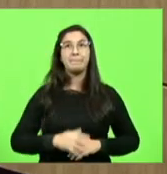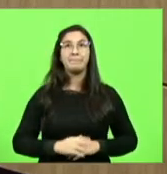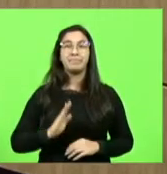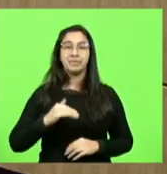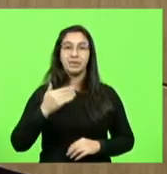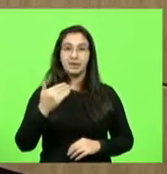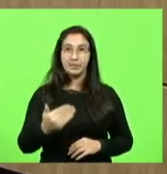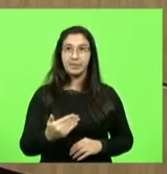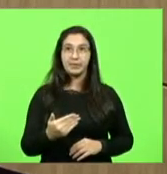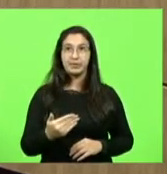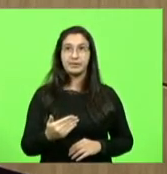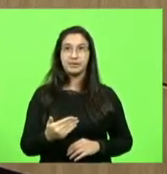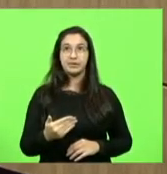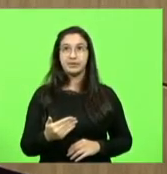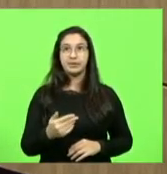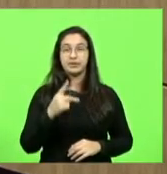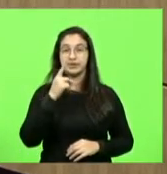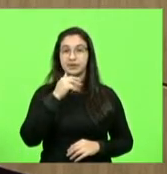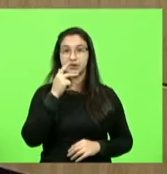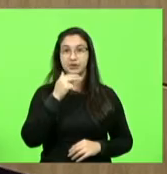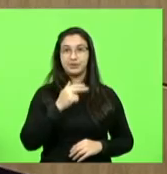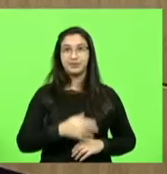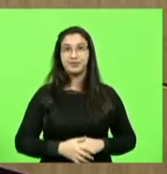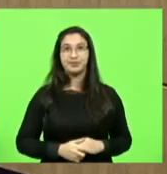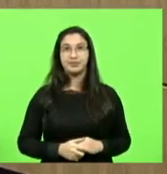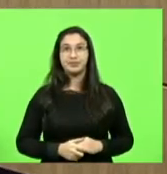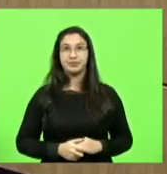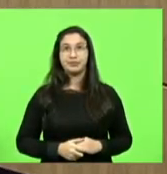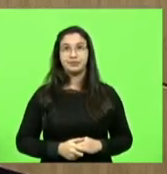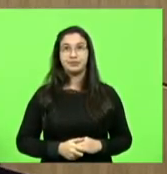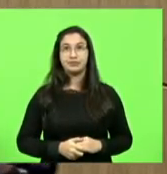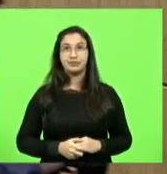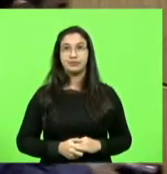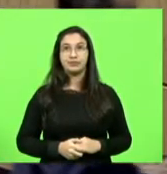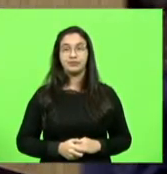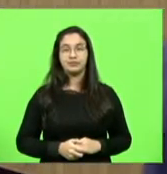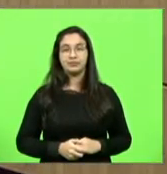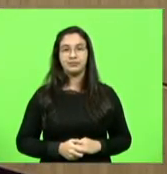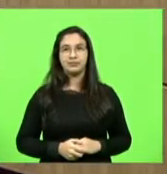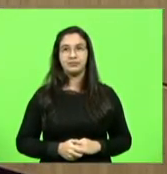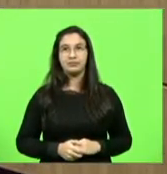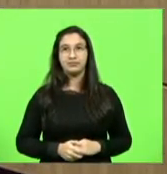deputado Kennedy Nunes. Presidente, senhor presidente.